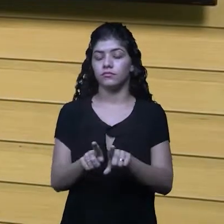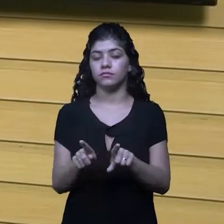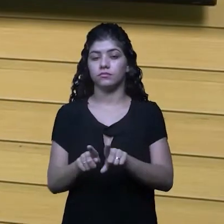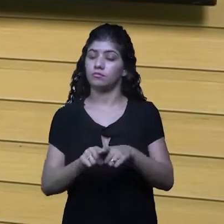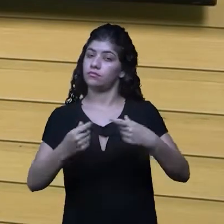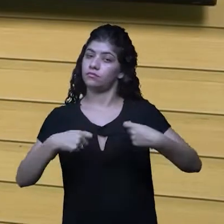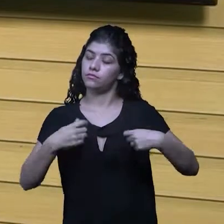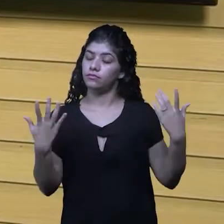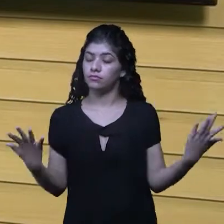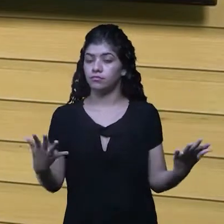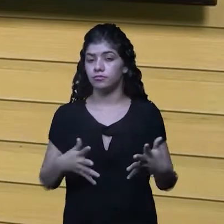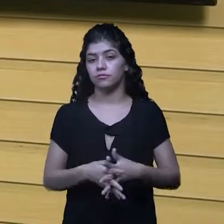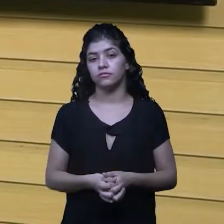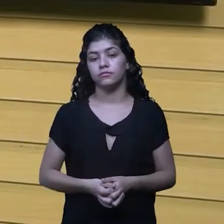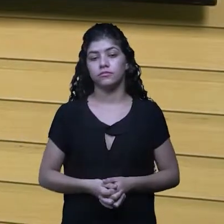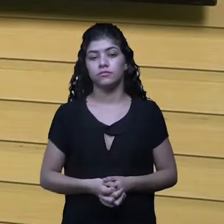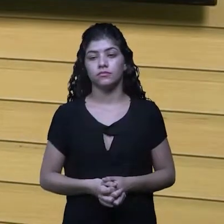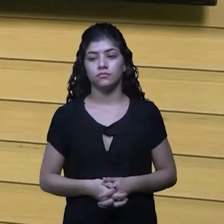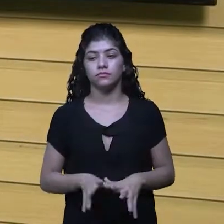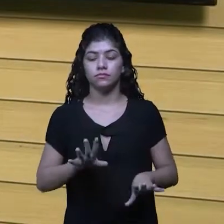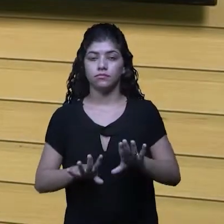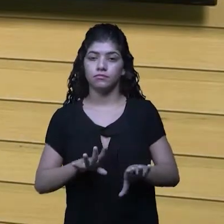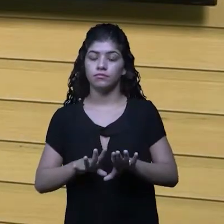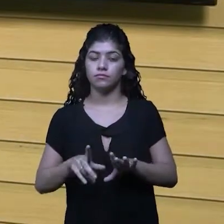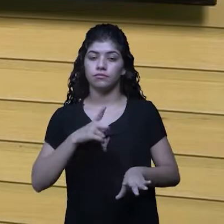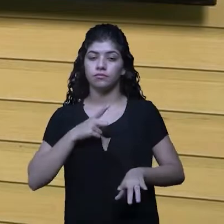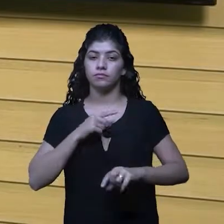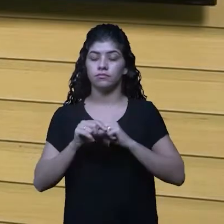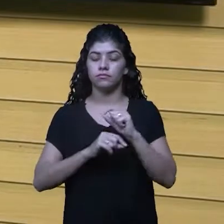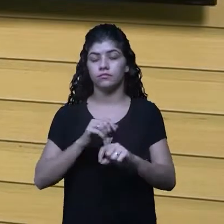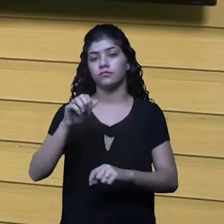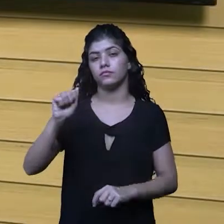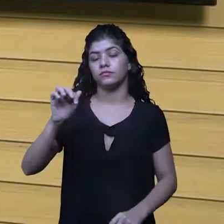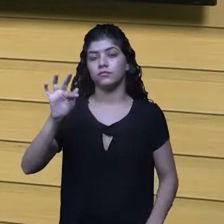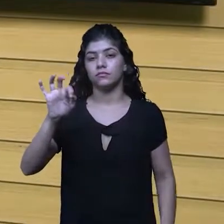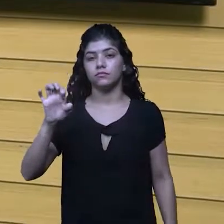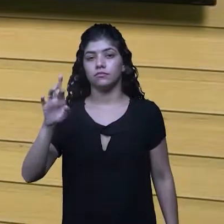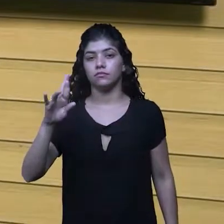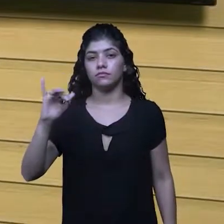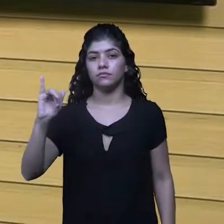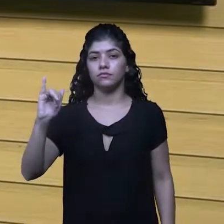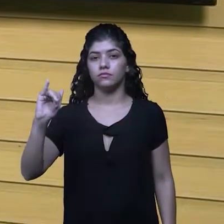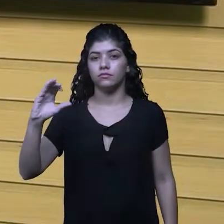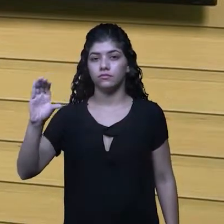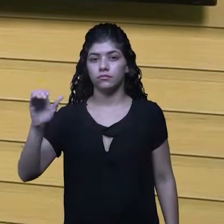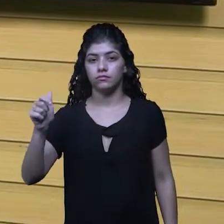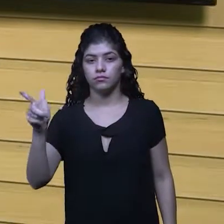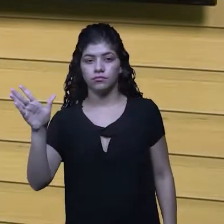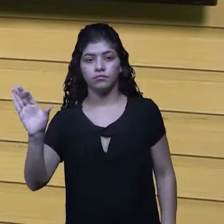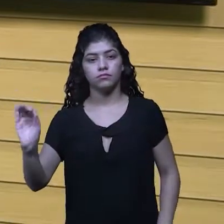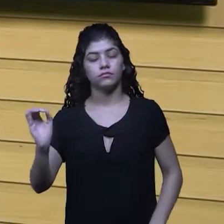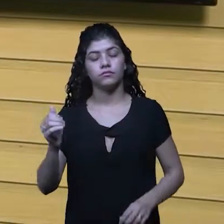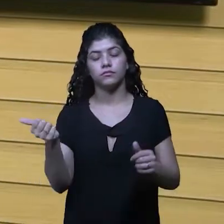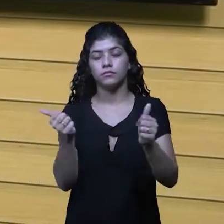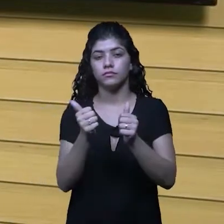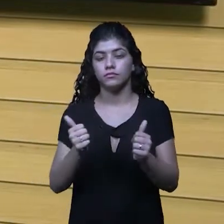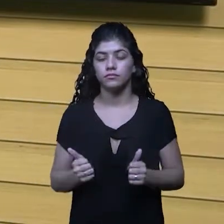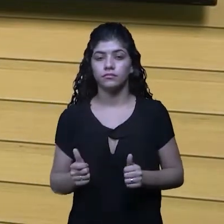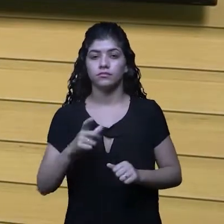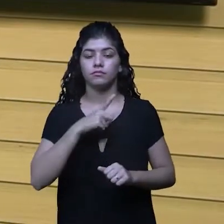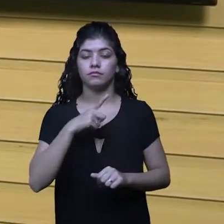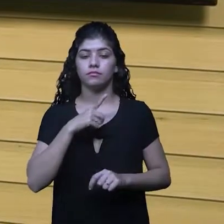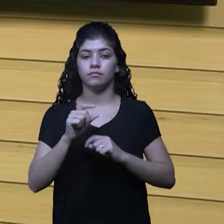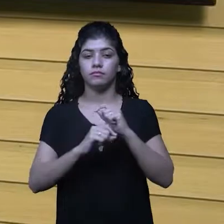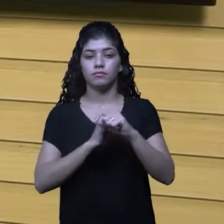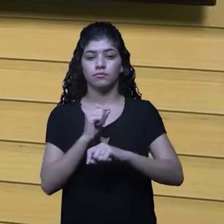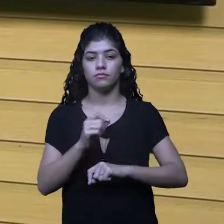for necessário. Tá? É para isso que serve a aferição. Você vai fazer esta comparação para verificar se o instrumento